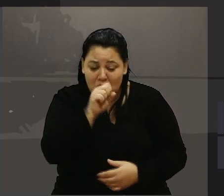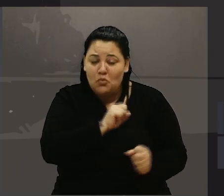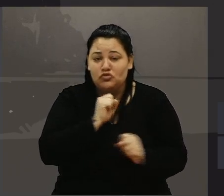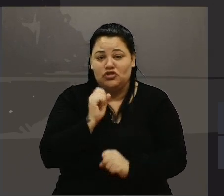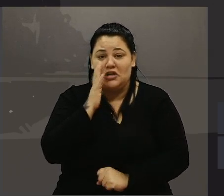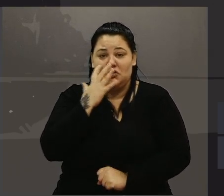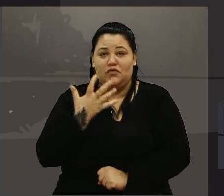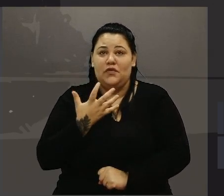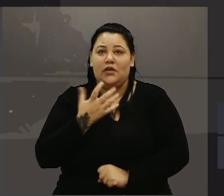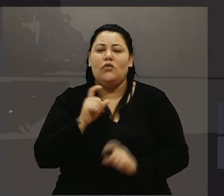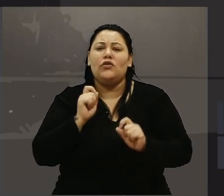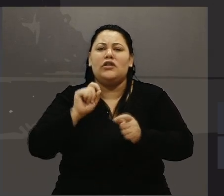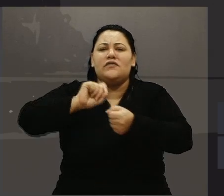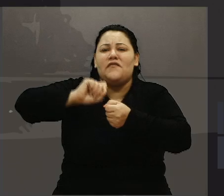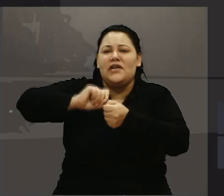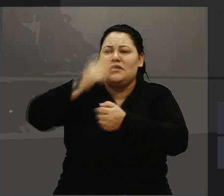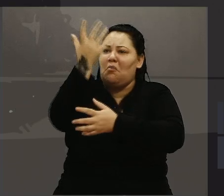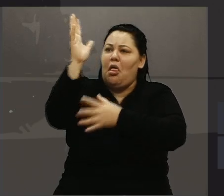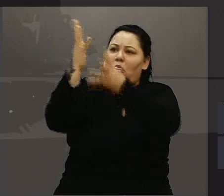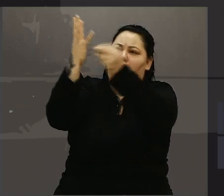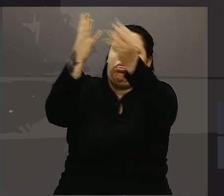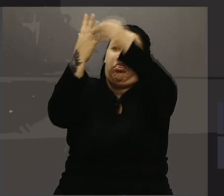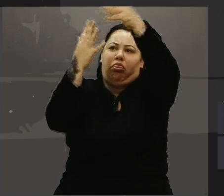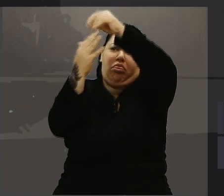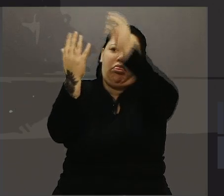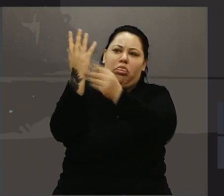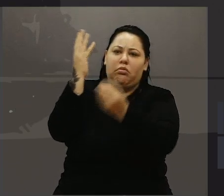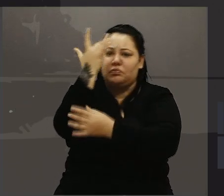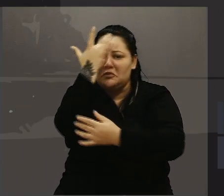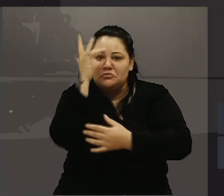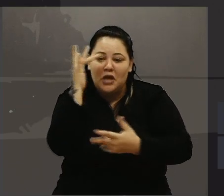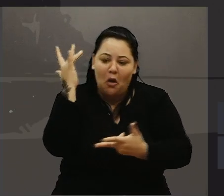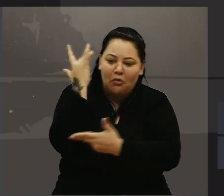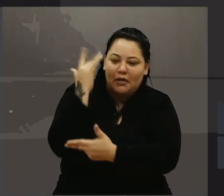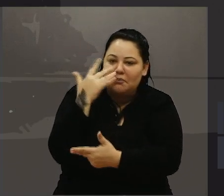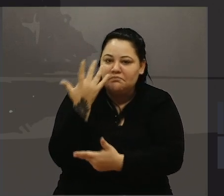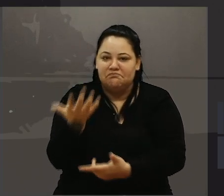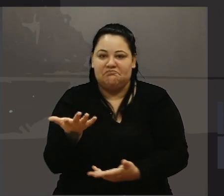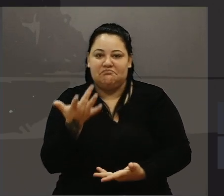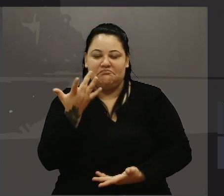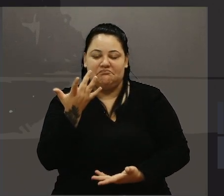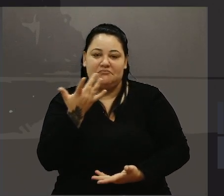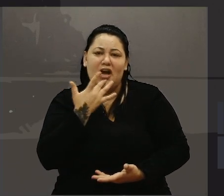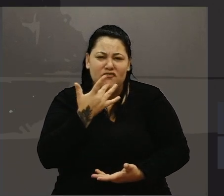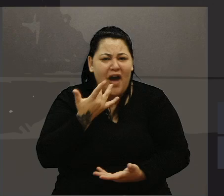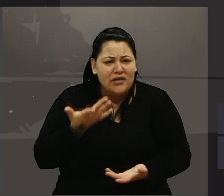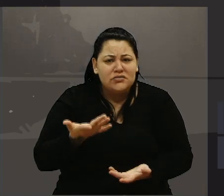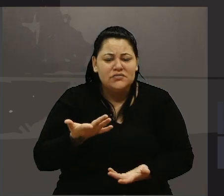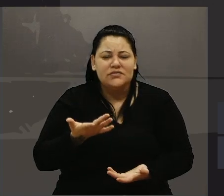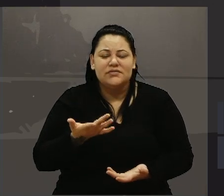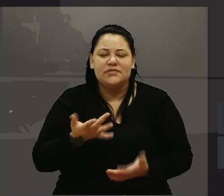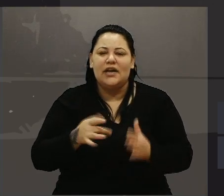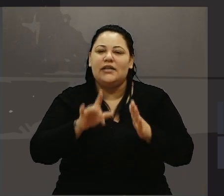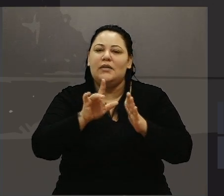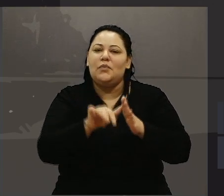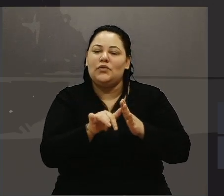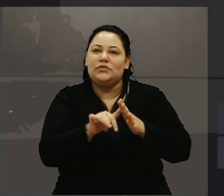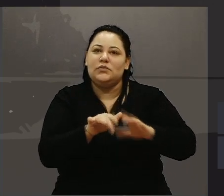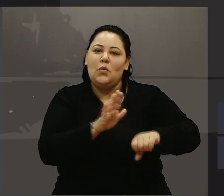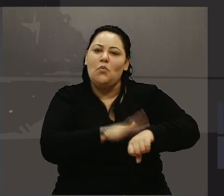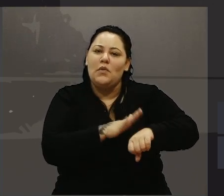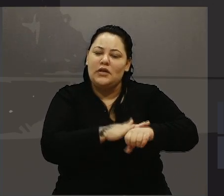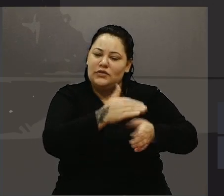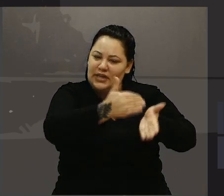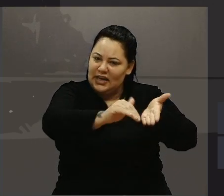fazer? Vamos pelar essa árvore, vamos tirar, vamos derrubar? Eu digo, mas que maravilha, está bem fácil, então. Aí, depois, lá com o secretário, tivemos